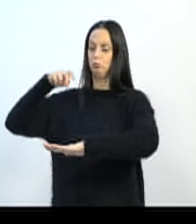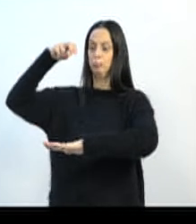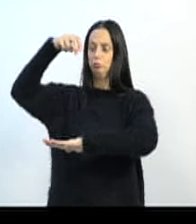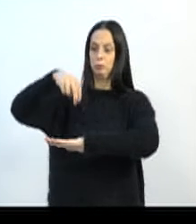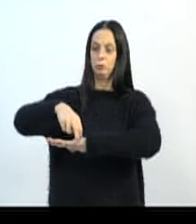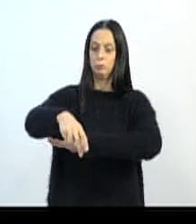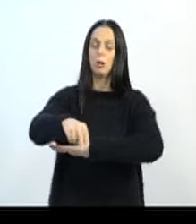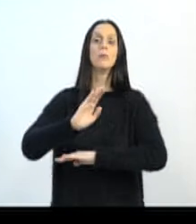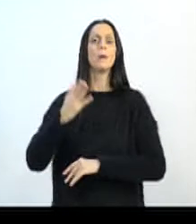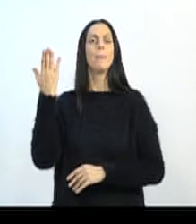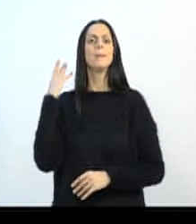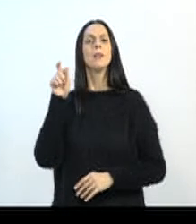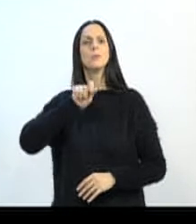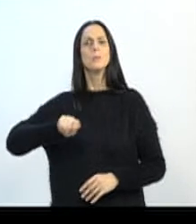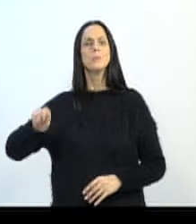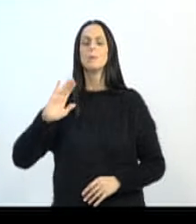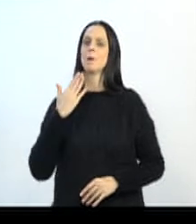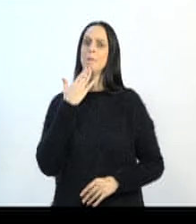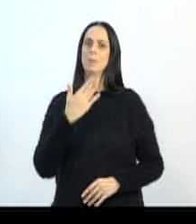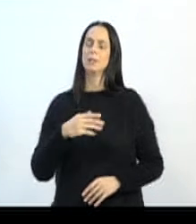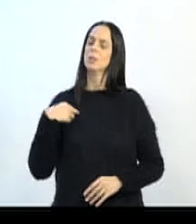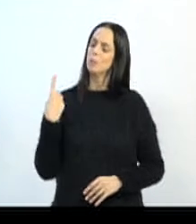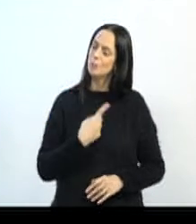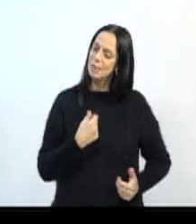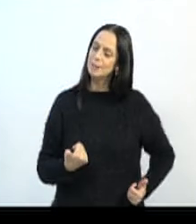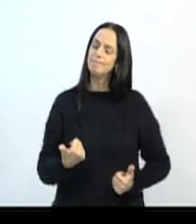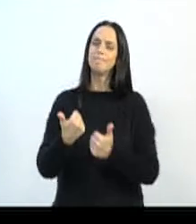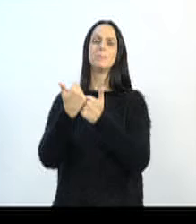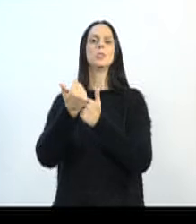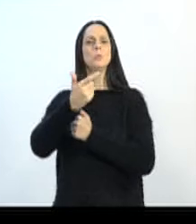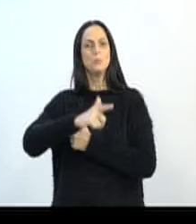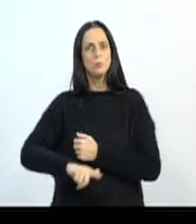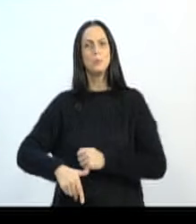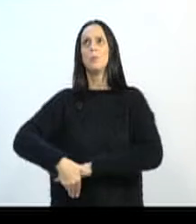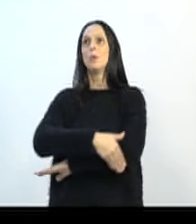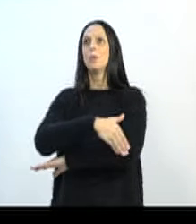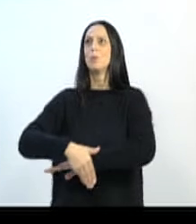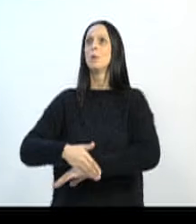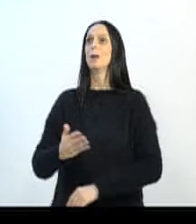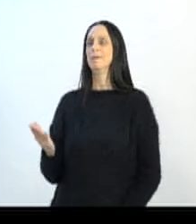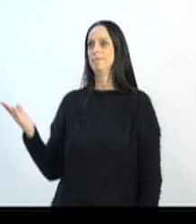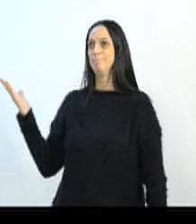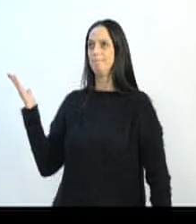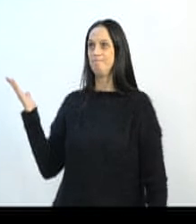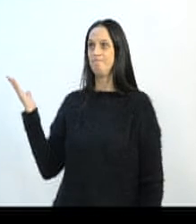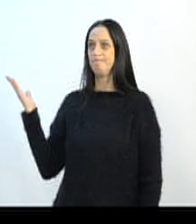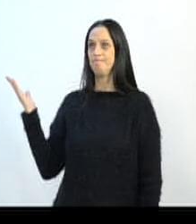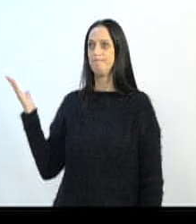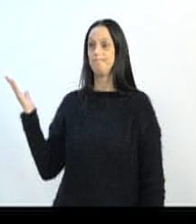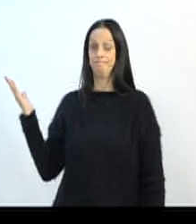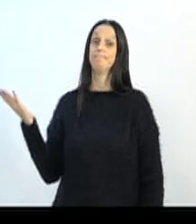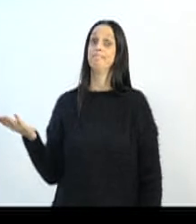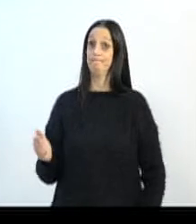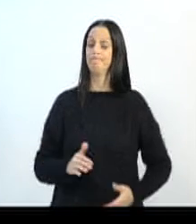associação, já fez esses pedidos, vamos dar mais uma reforçada, Rua Professor Jacó Pinejo. O Ari pode até rodar ali.